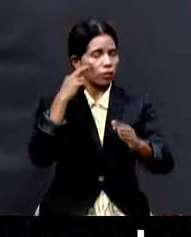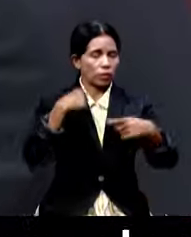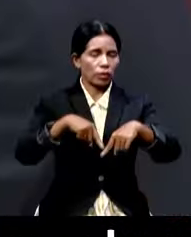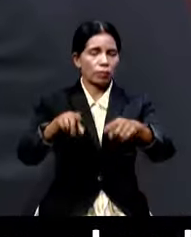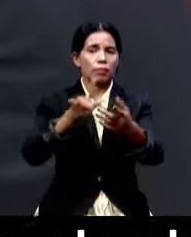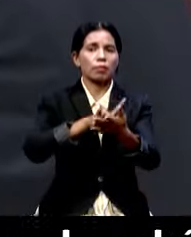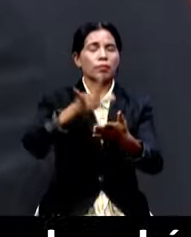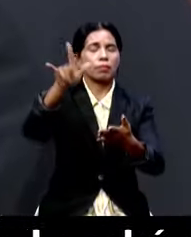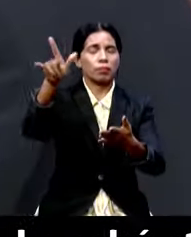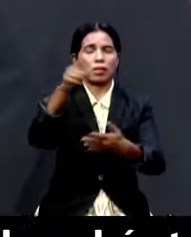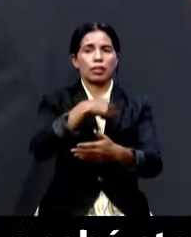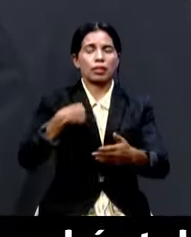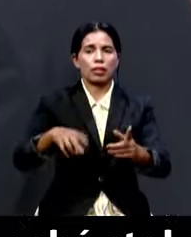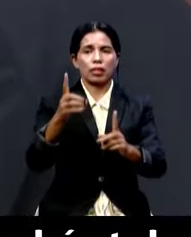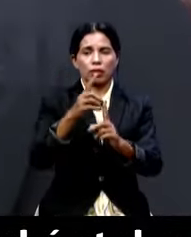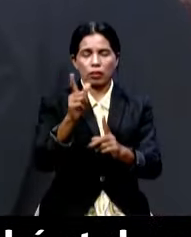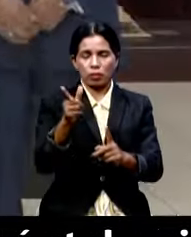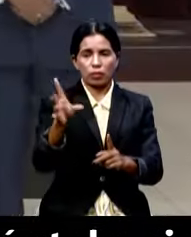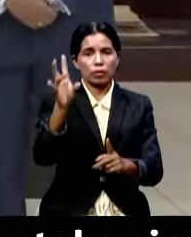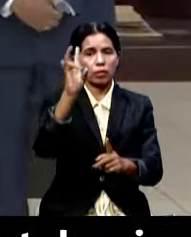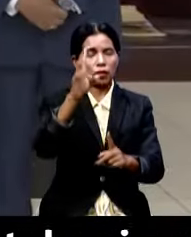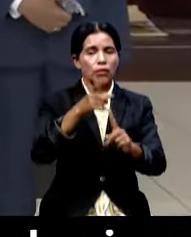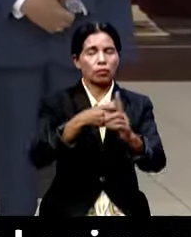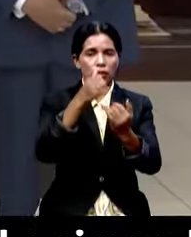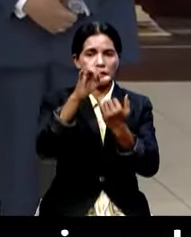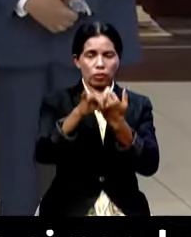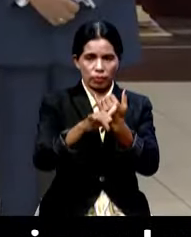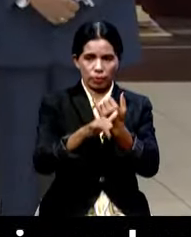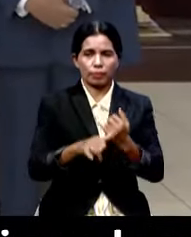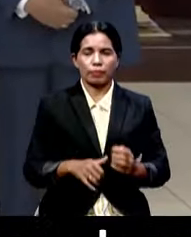Loran Ronulo Recinhito Fulanzuilo. Né. Merenciana Martins, Dilma Sujeti, GMN.